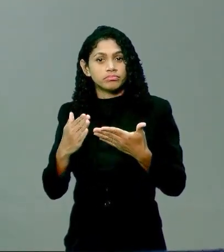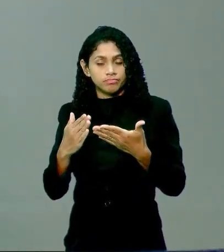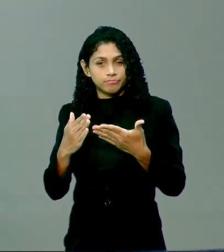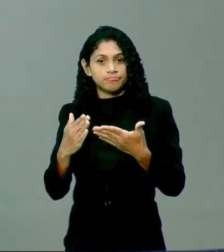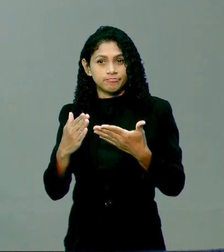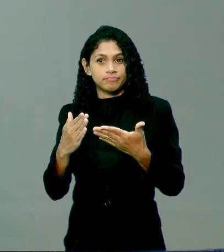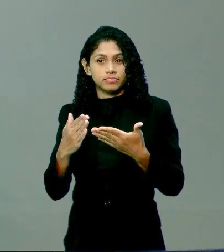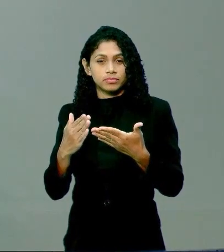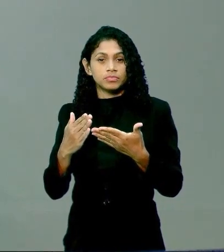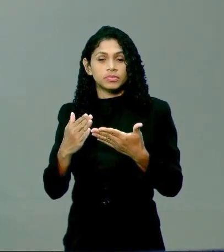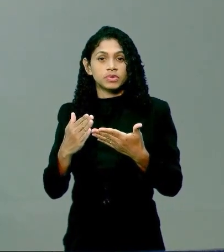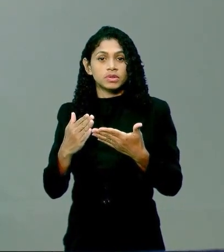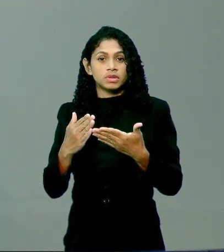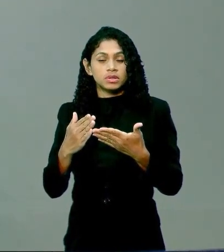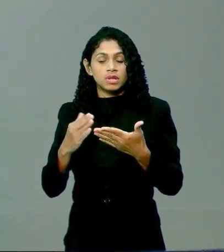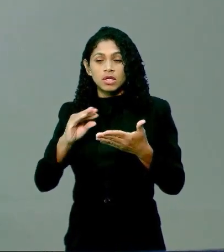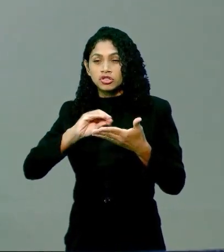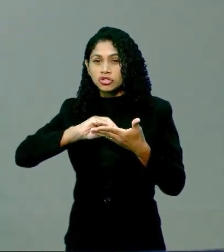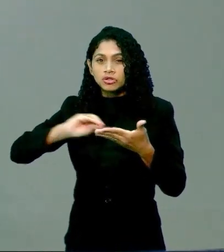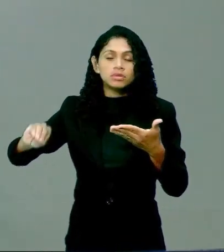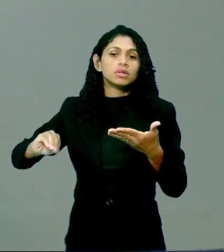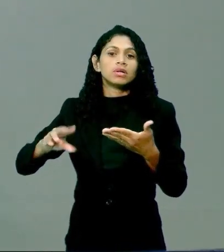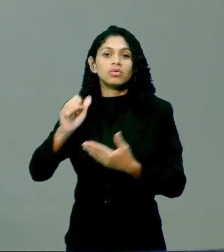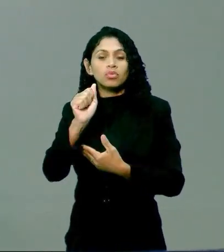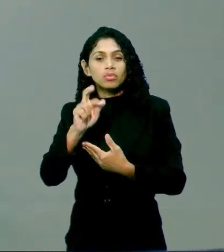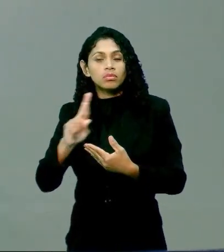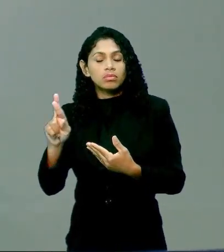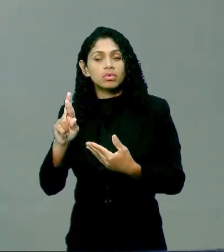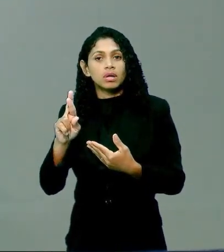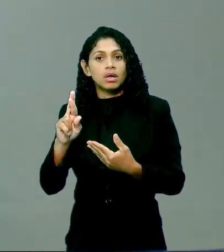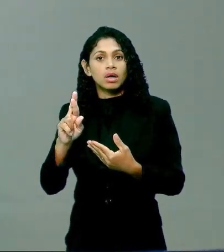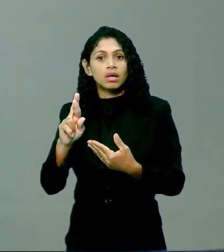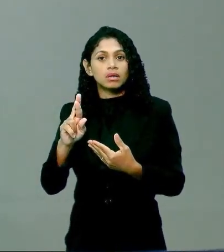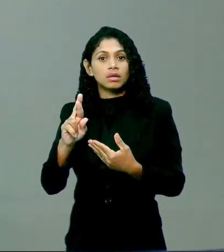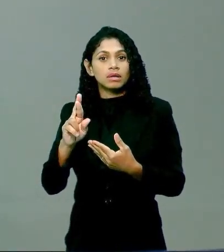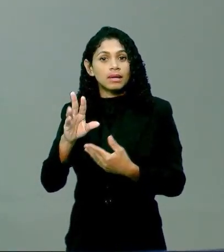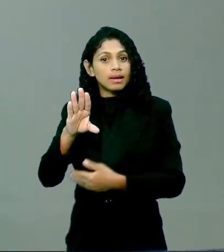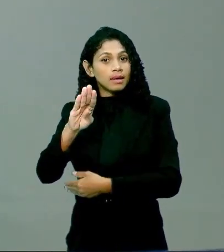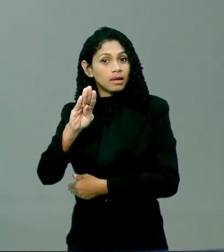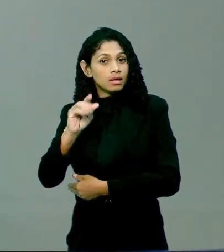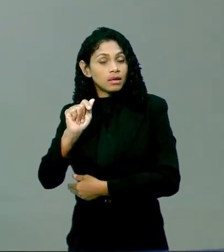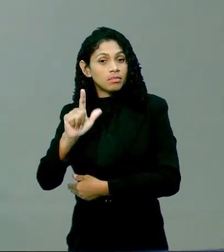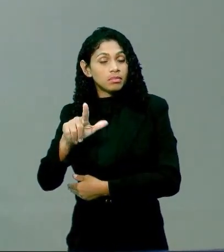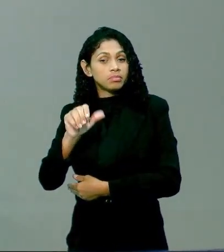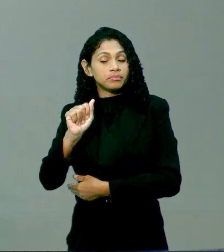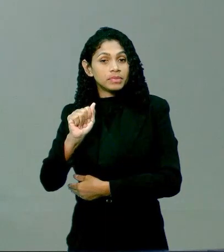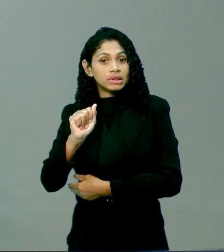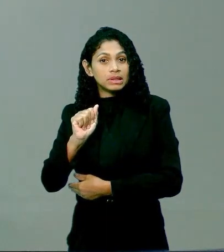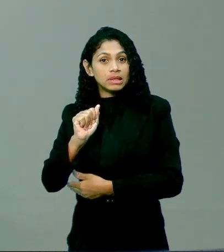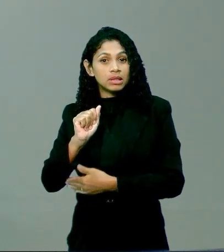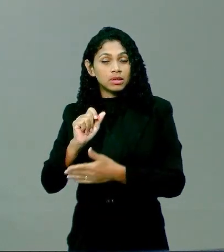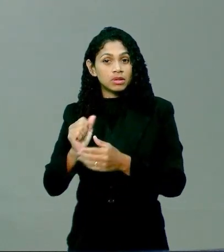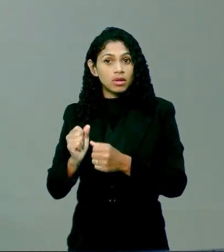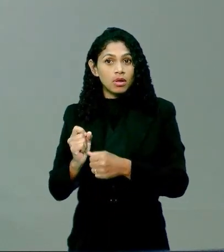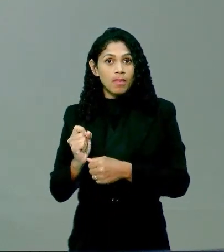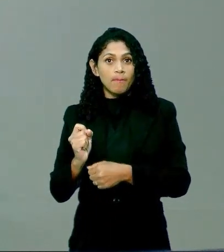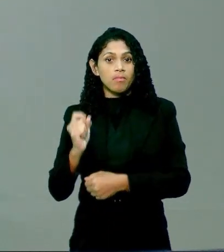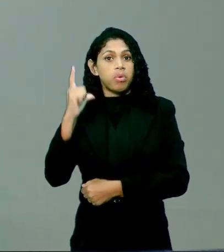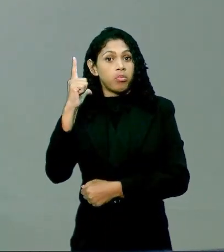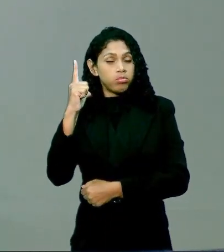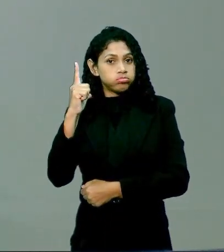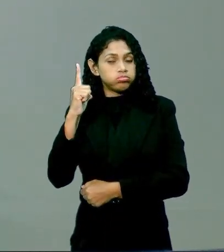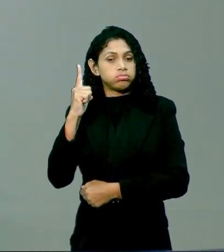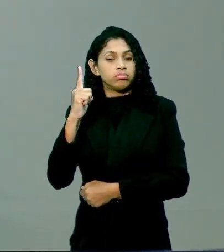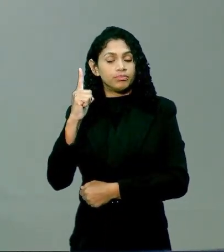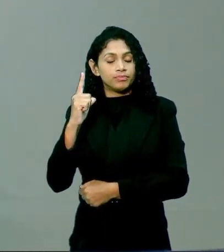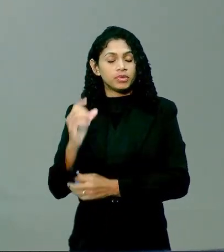resistência do ar, como a questão acabou de colocar, esse projétil ele vai sair numa determinada velocidade e, desprezando a resistência do